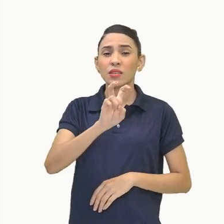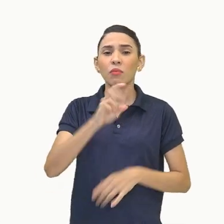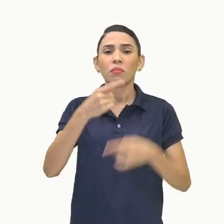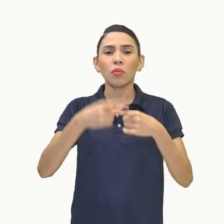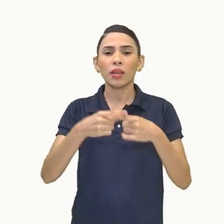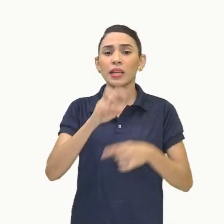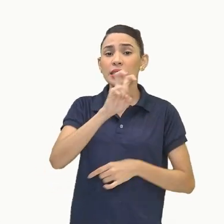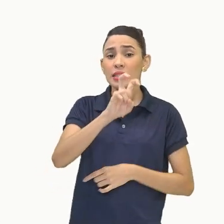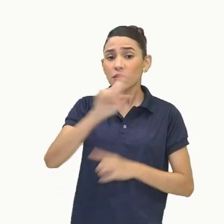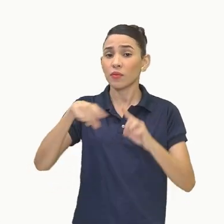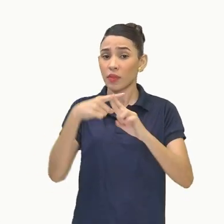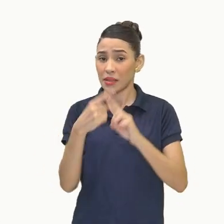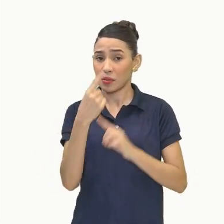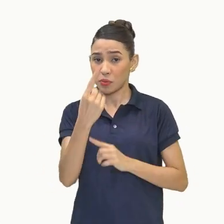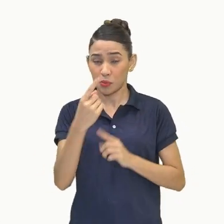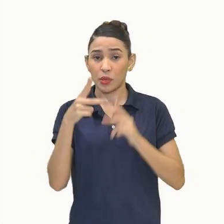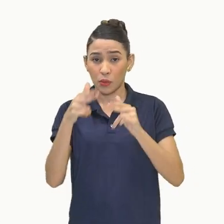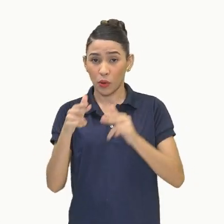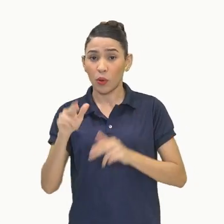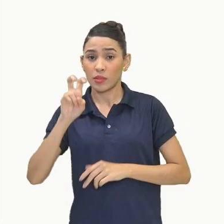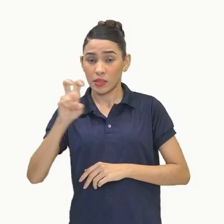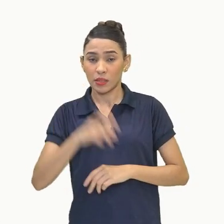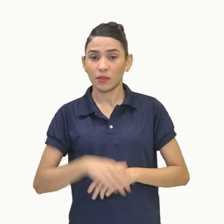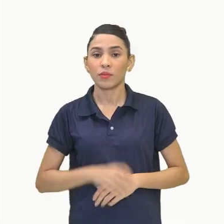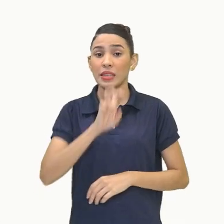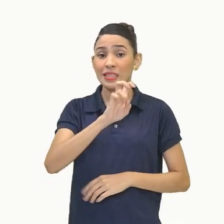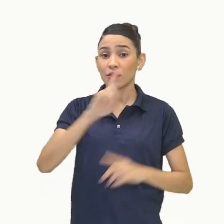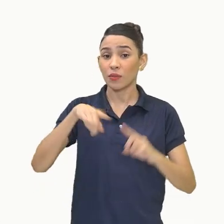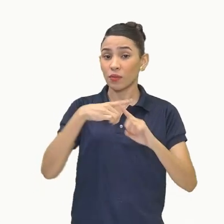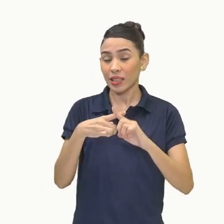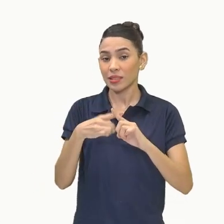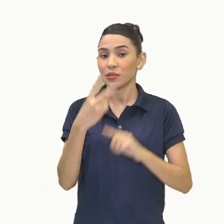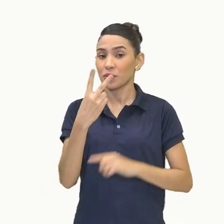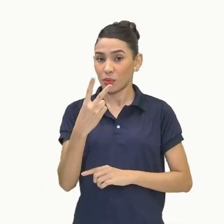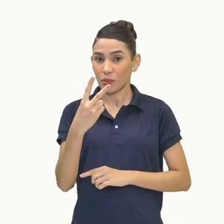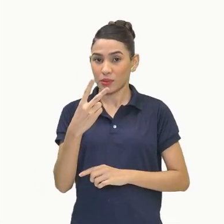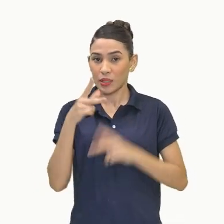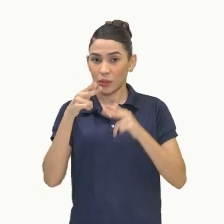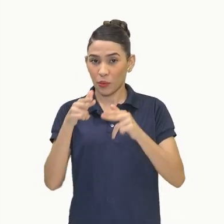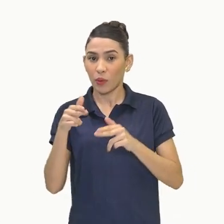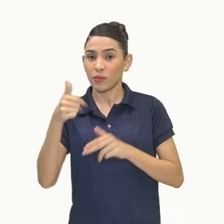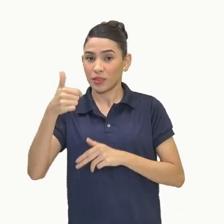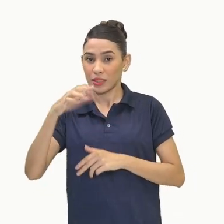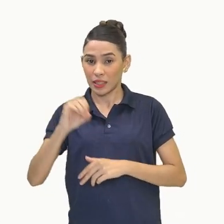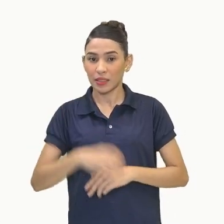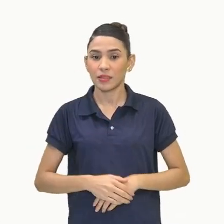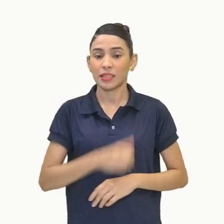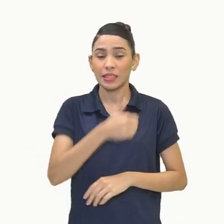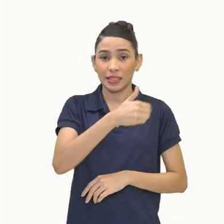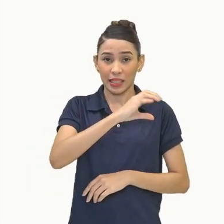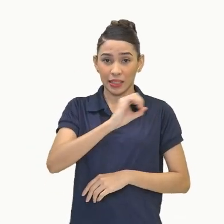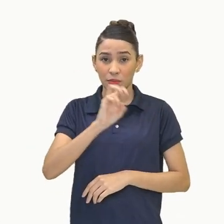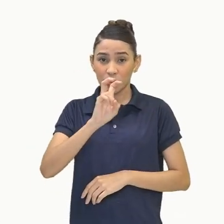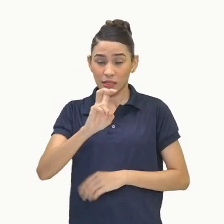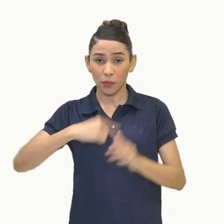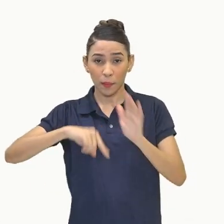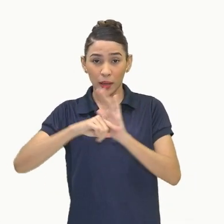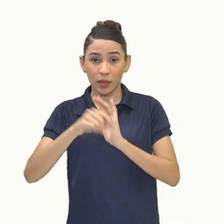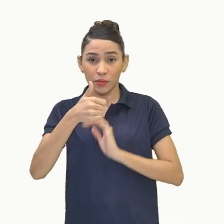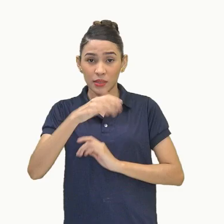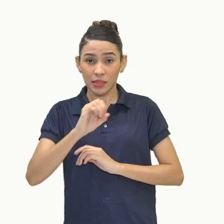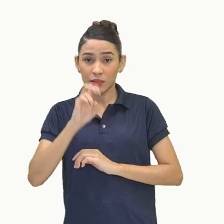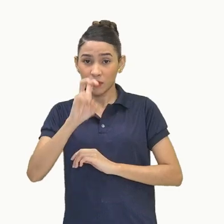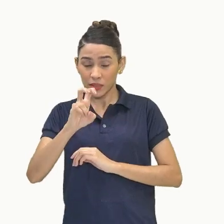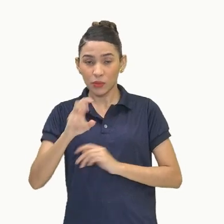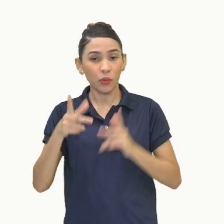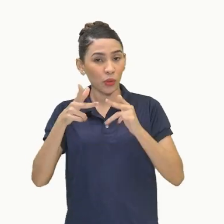vezes 1 é 5. 5 vezes 2, 10. 105 menos 105, o resultado é